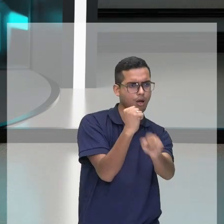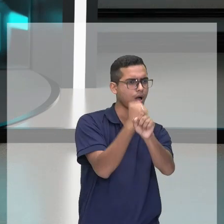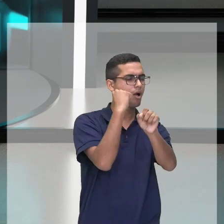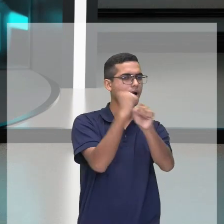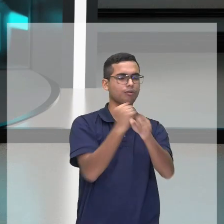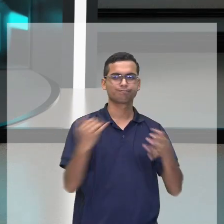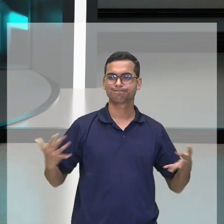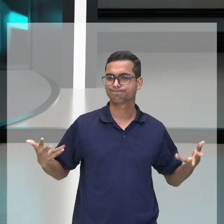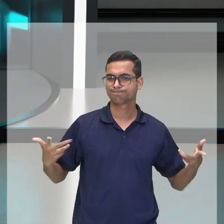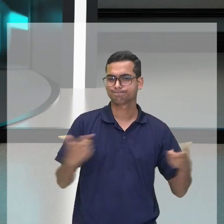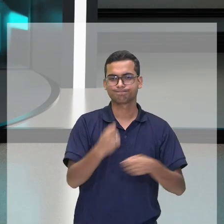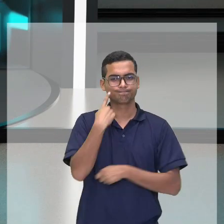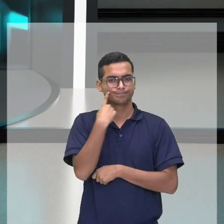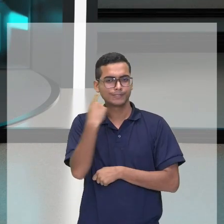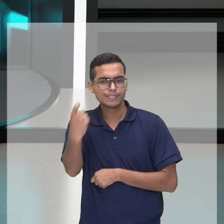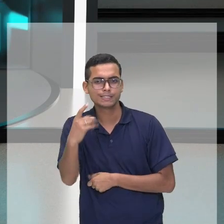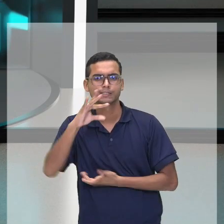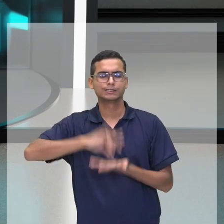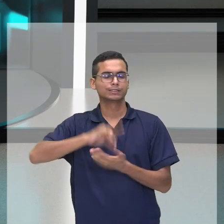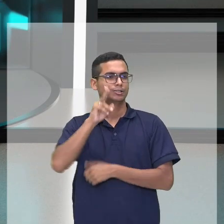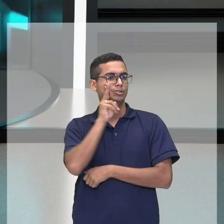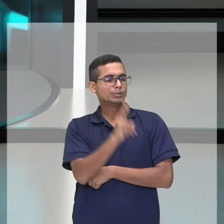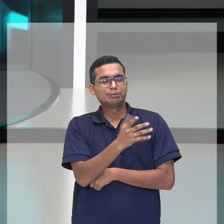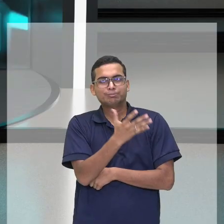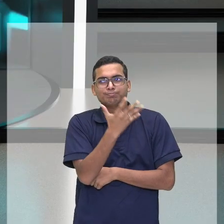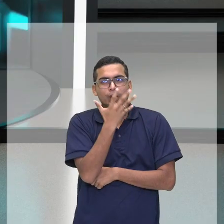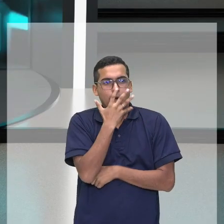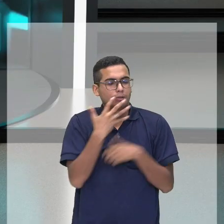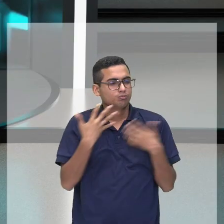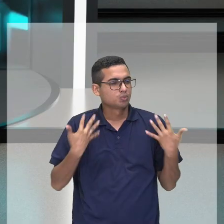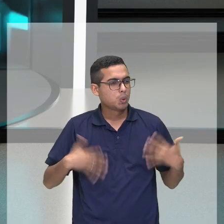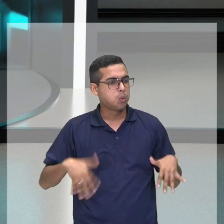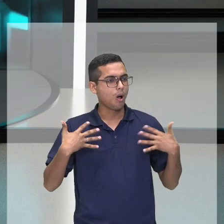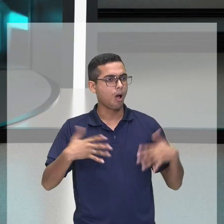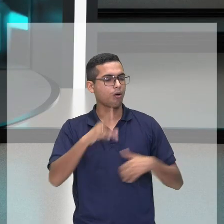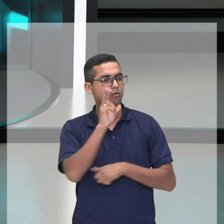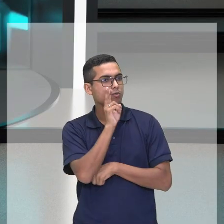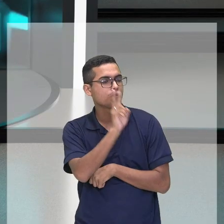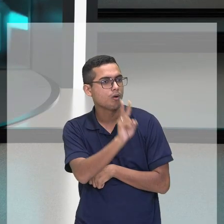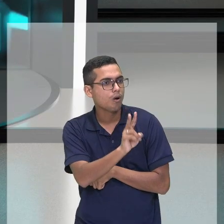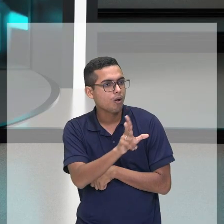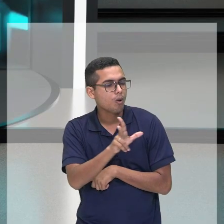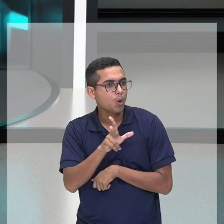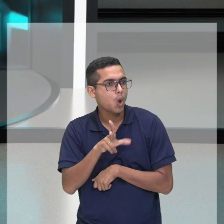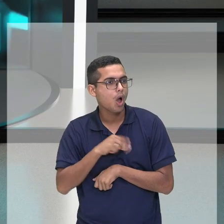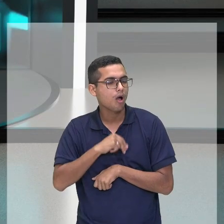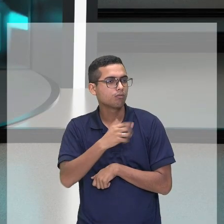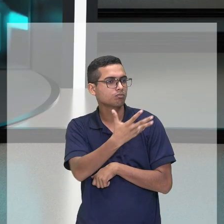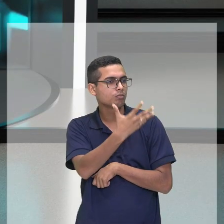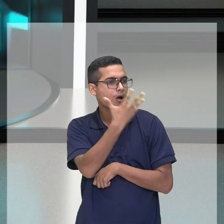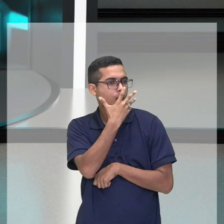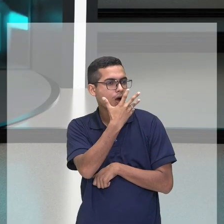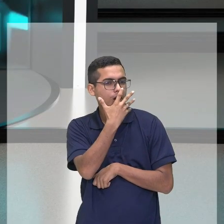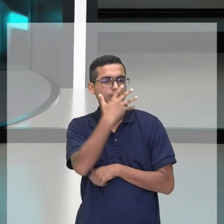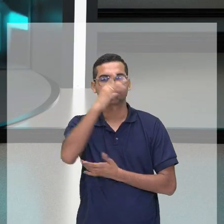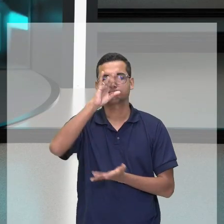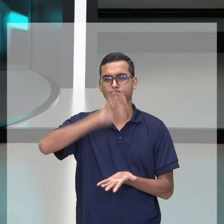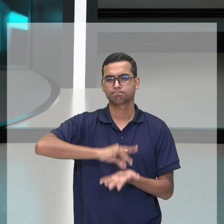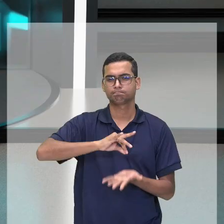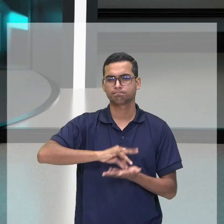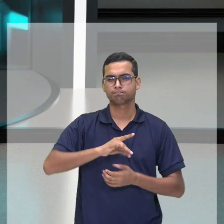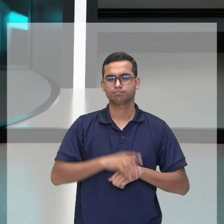muito interessante e eu admirava muito isso que ele fazia, né? Eu admirava muito ele por isso.